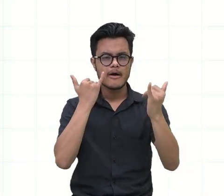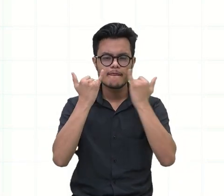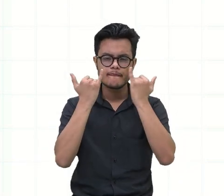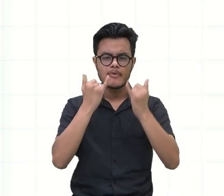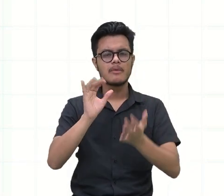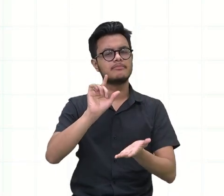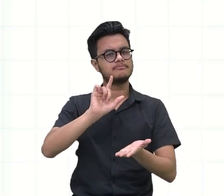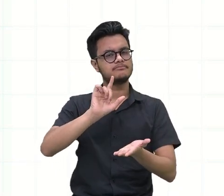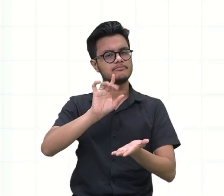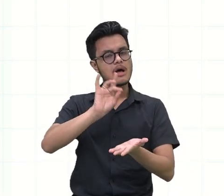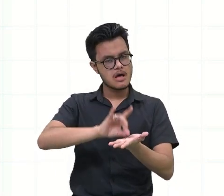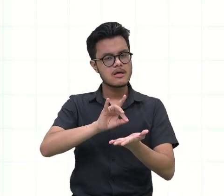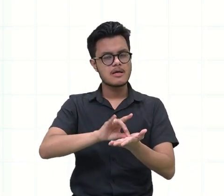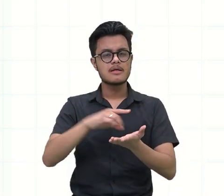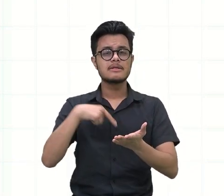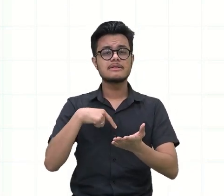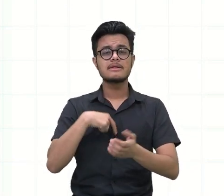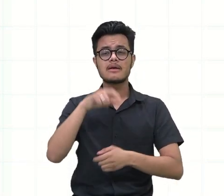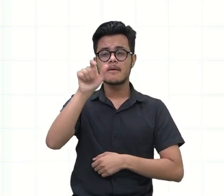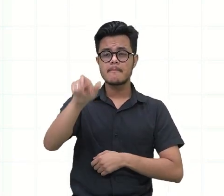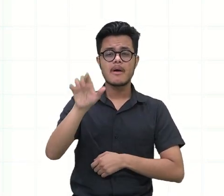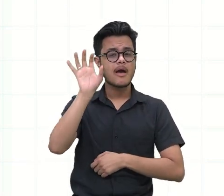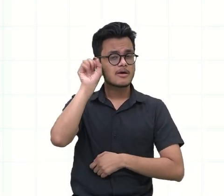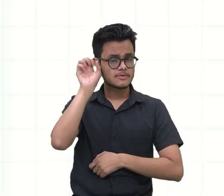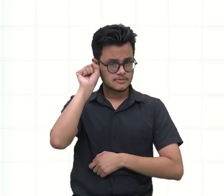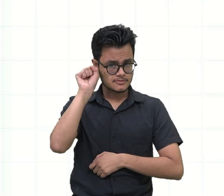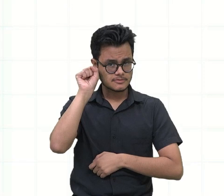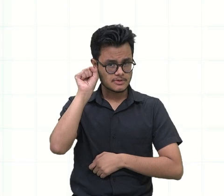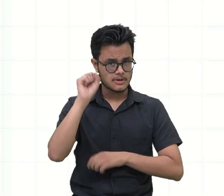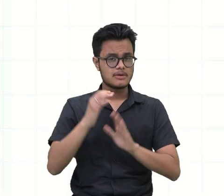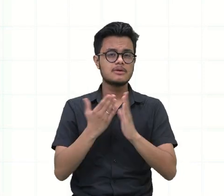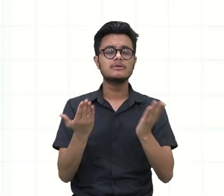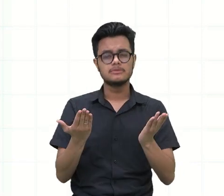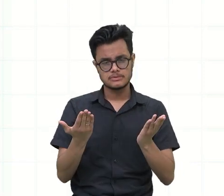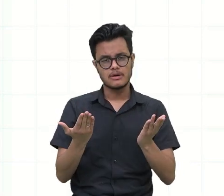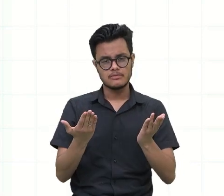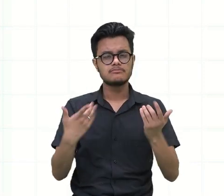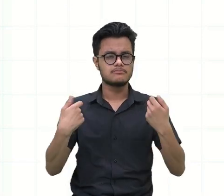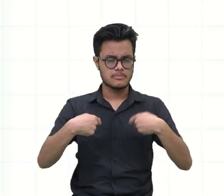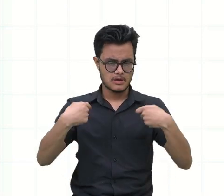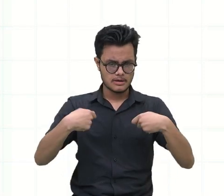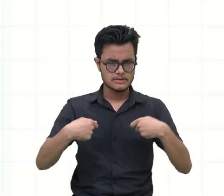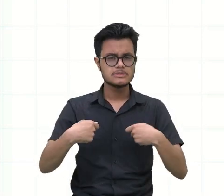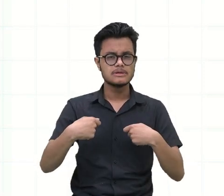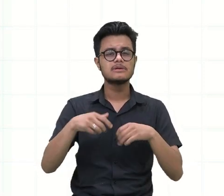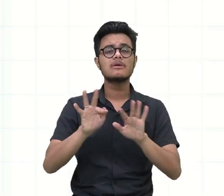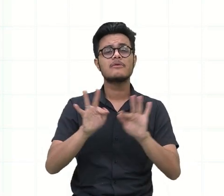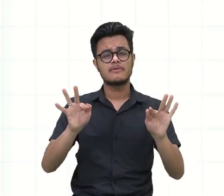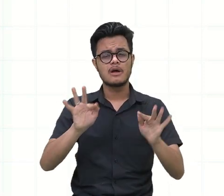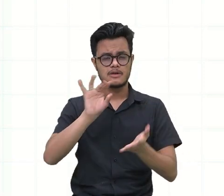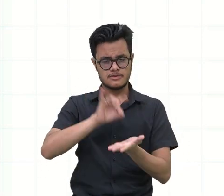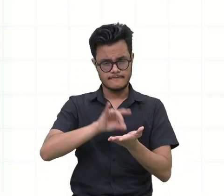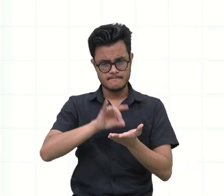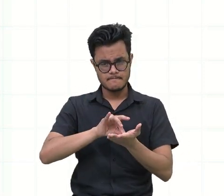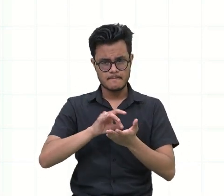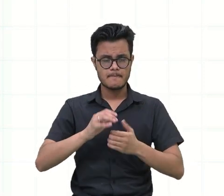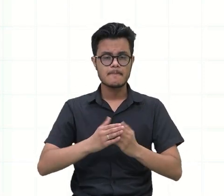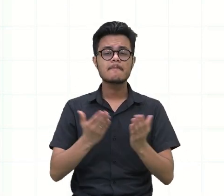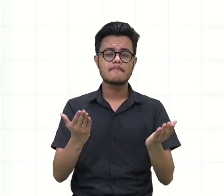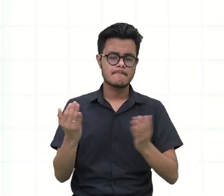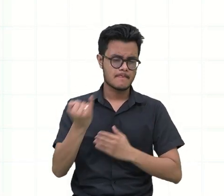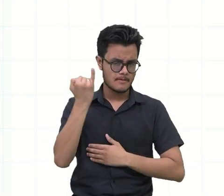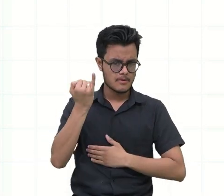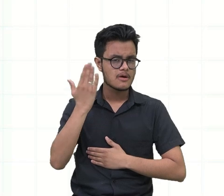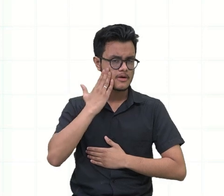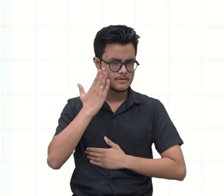né, para o ouvinte ou o interlocutor, ela não será considerada uma frase, tá? Então, é